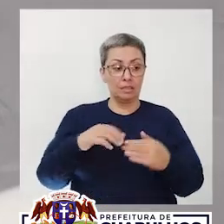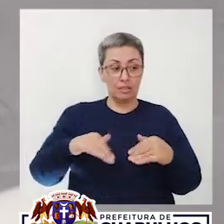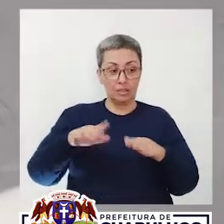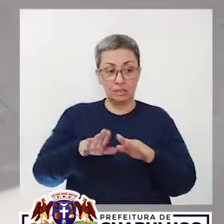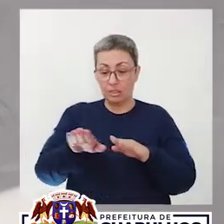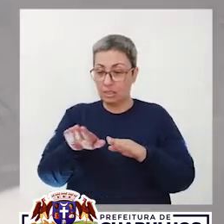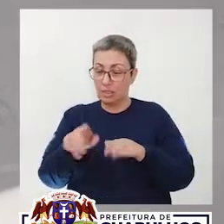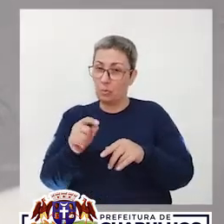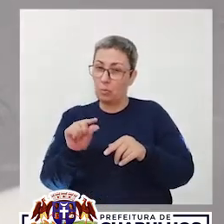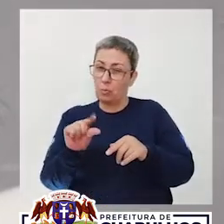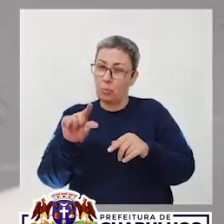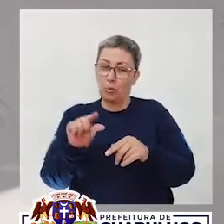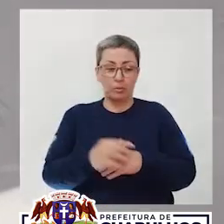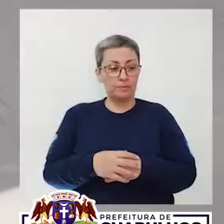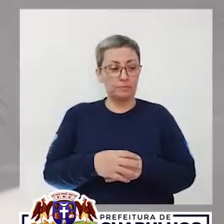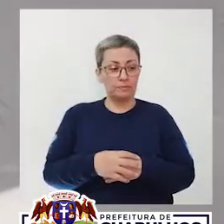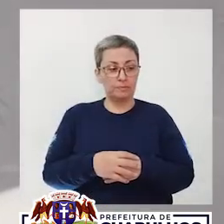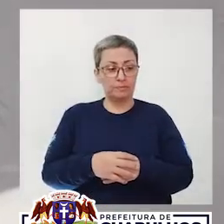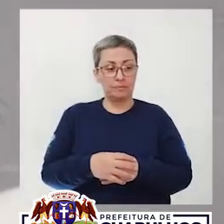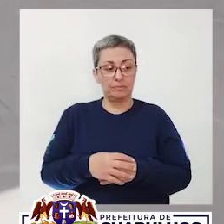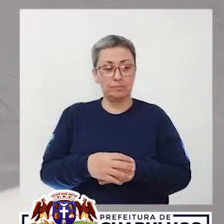Esse lado ficou um pouquinho mais grosso.